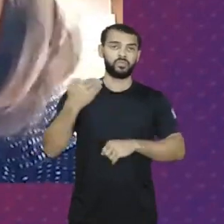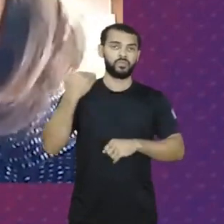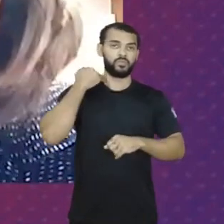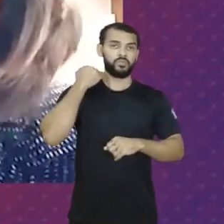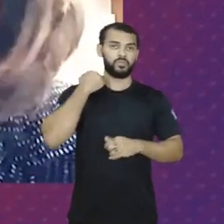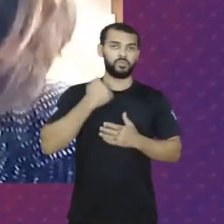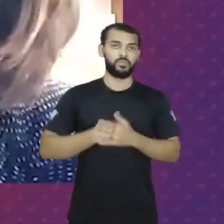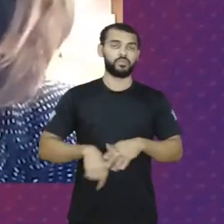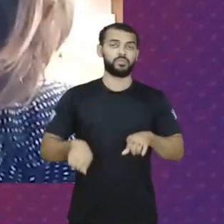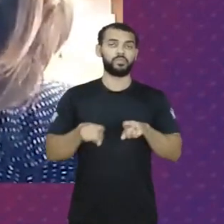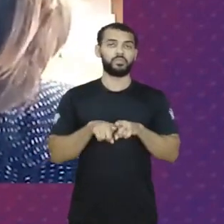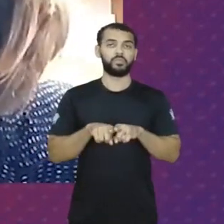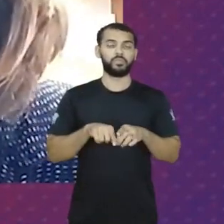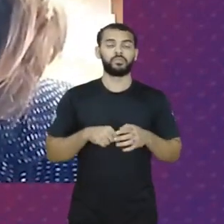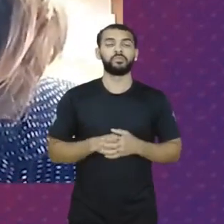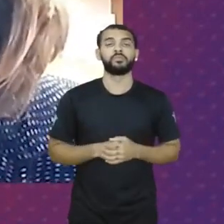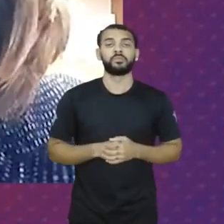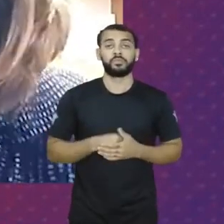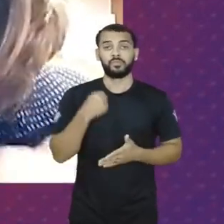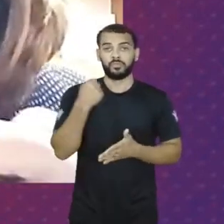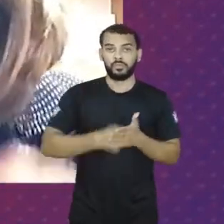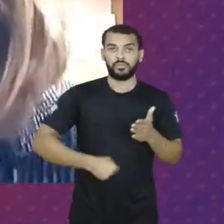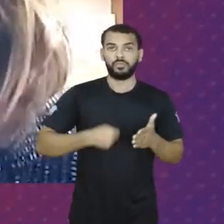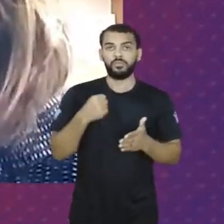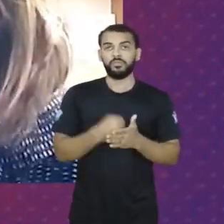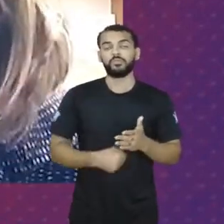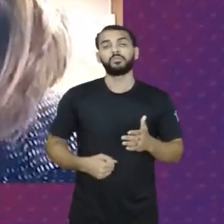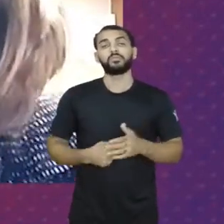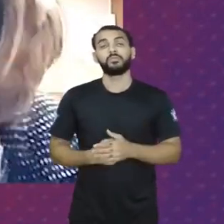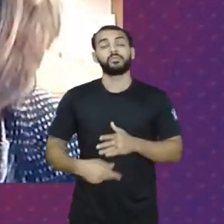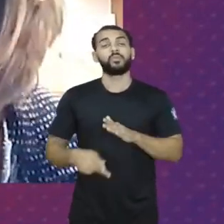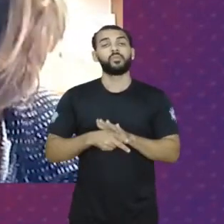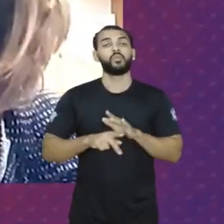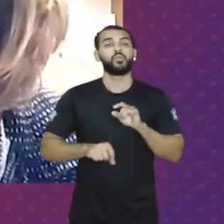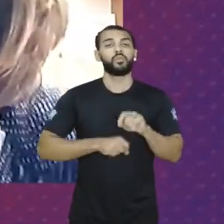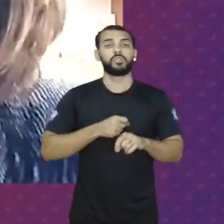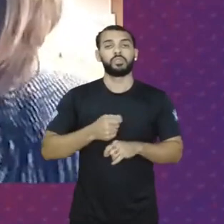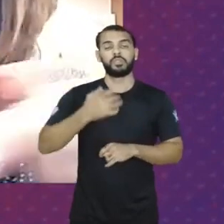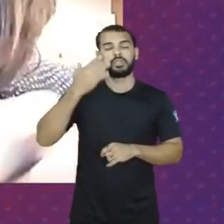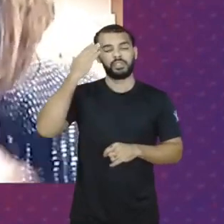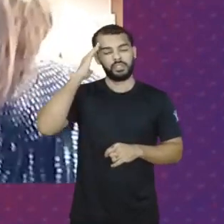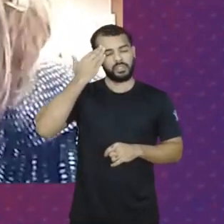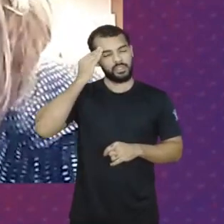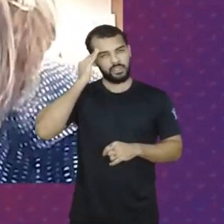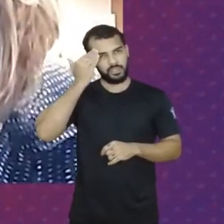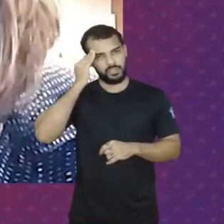faz parte de uma construção e de um entendimento de que